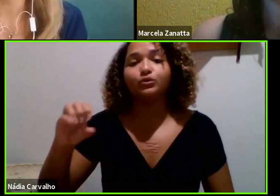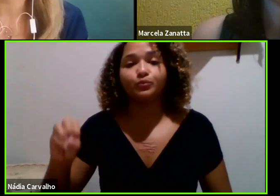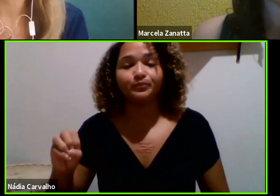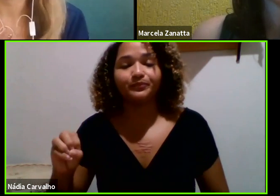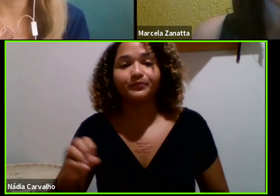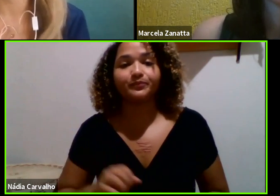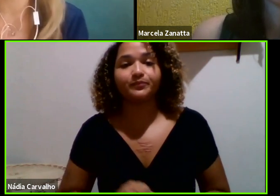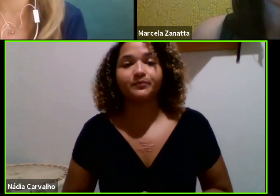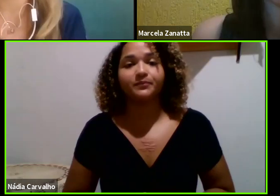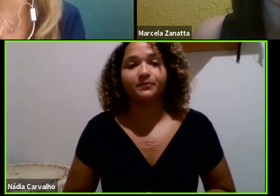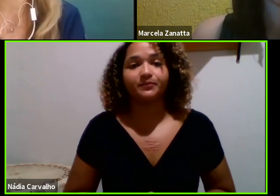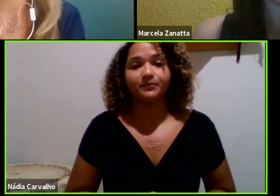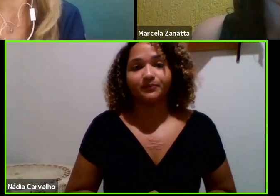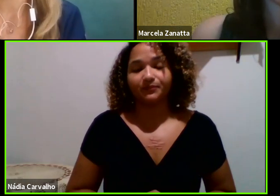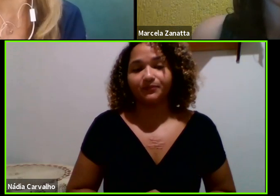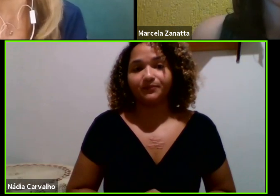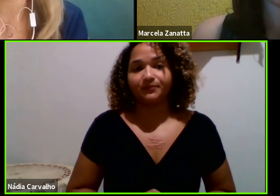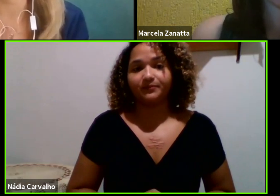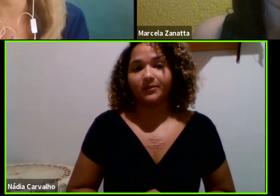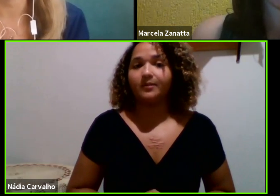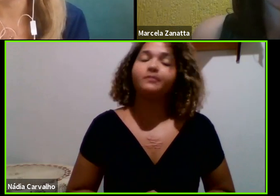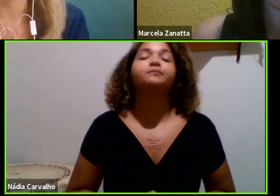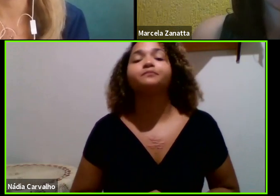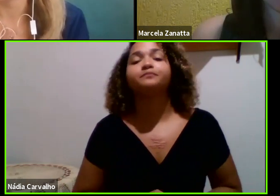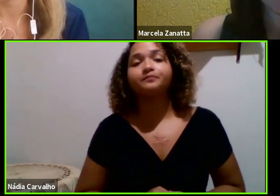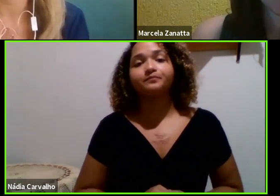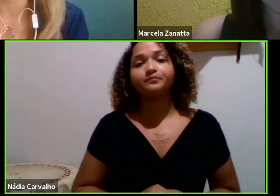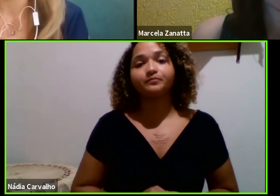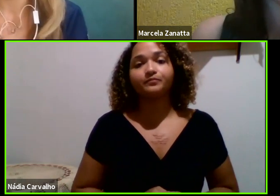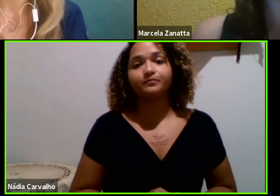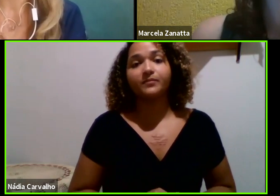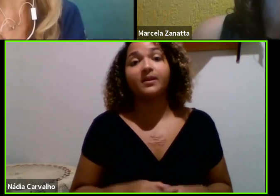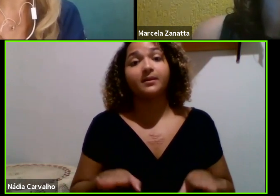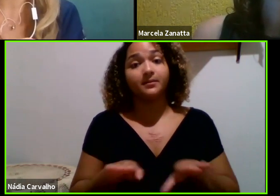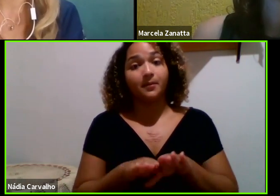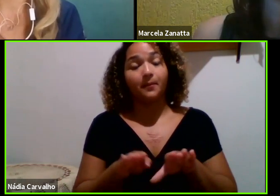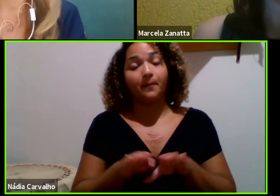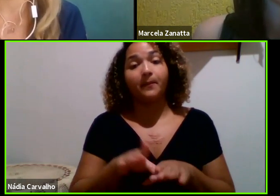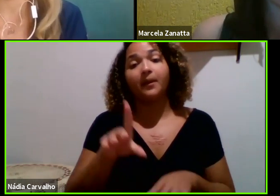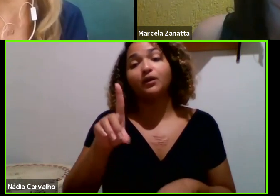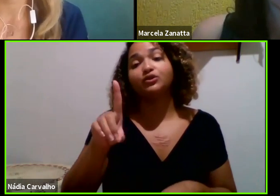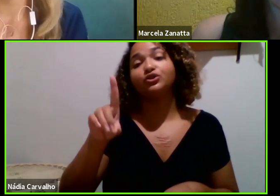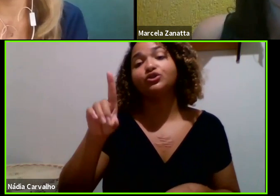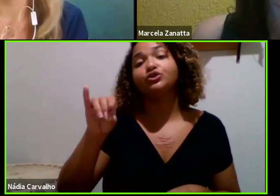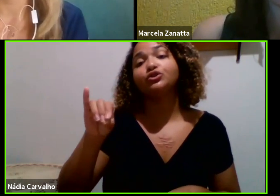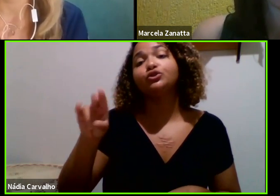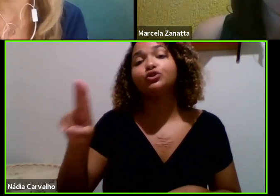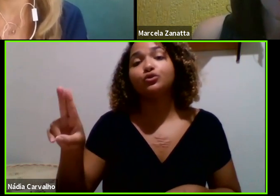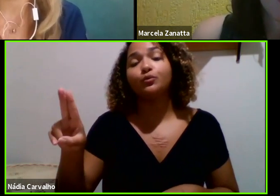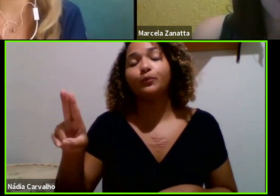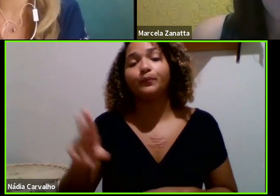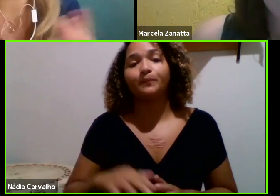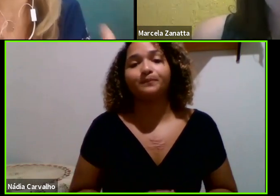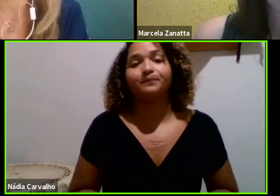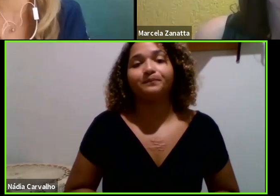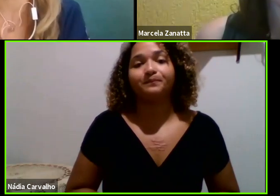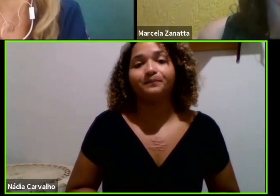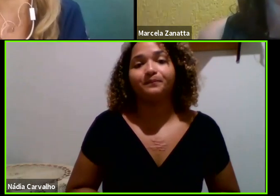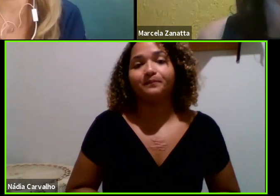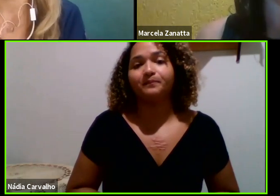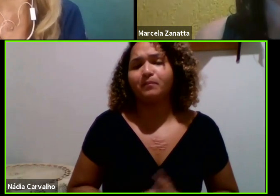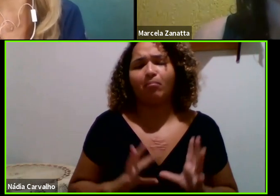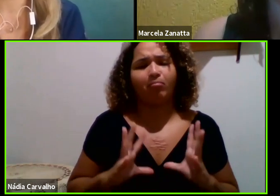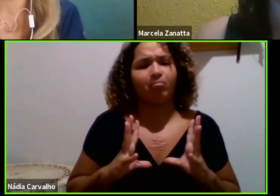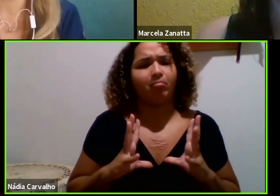sai habilitado na inserção do DIU e nas melhores práticas obstétricas. E todas